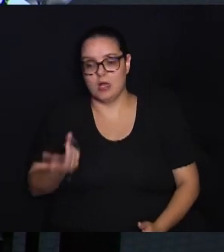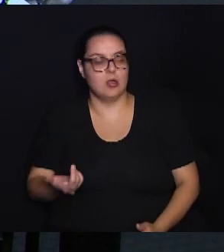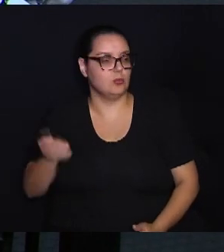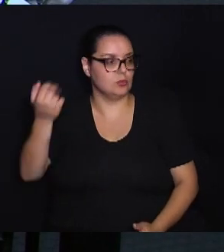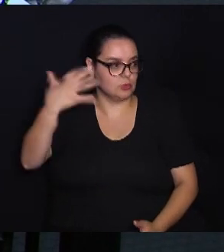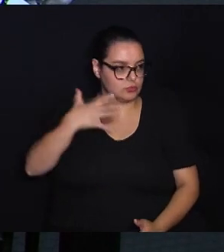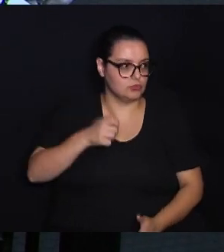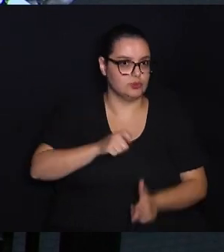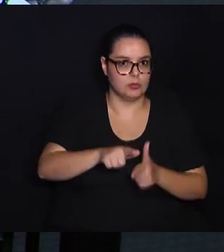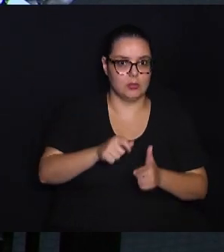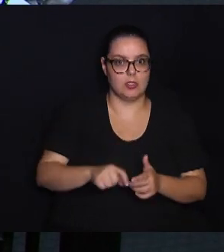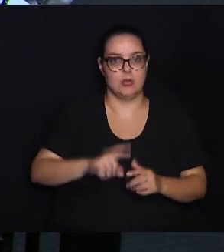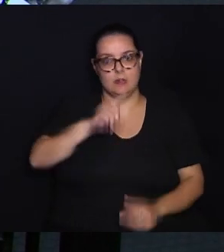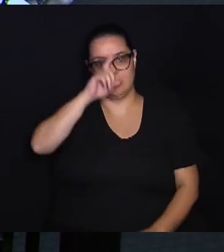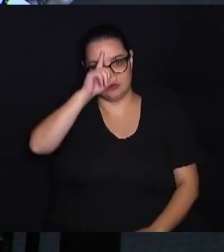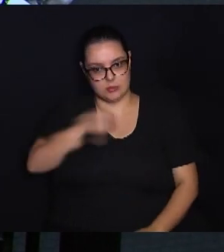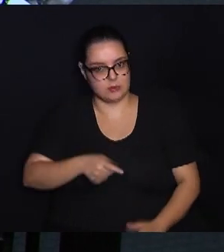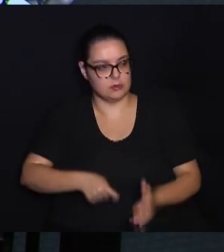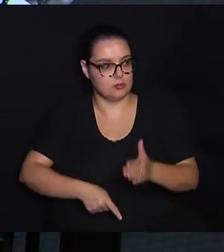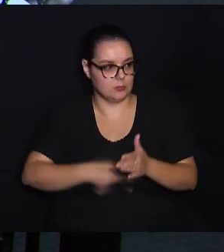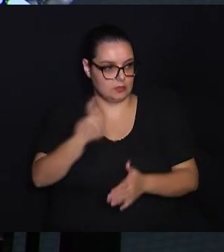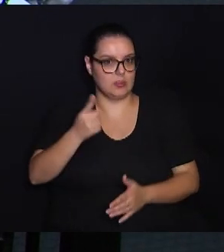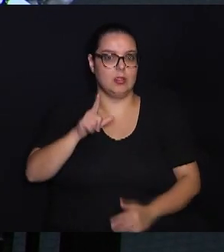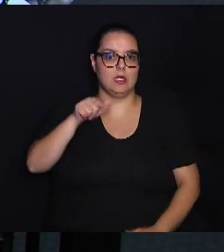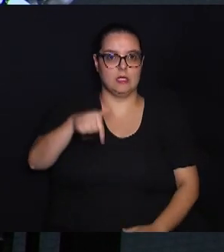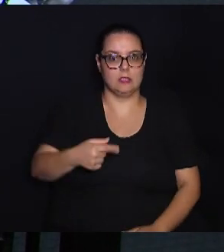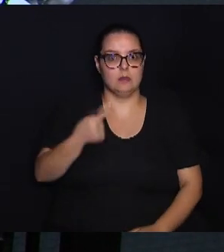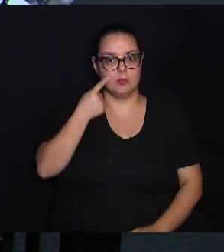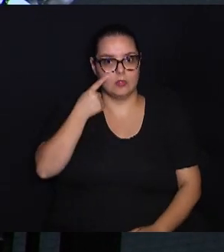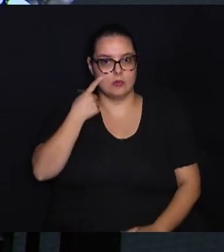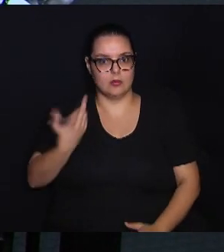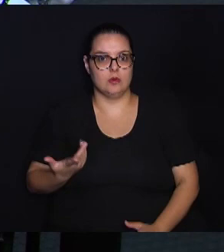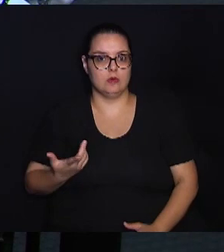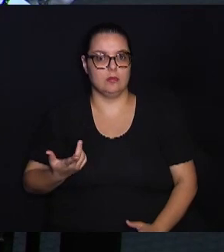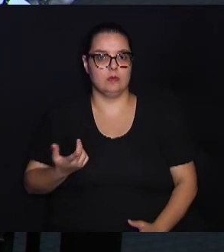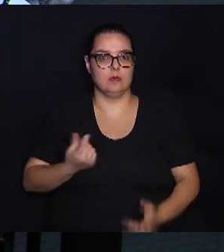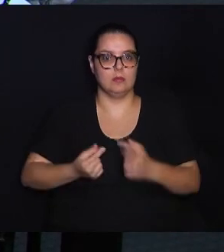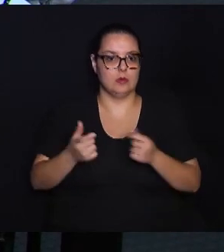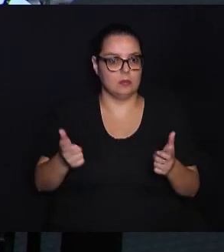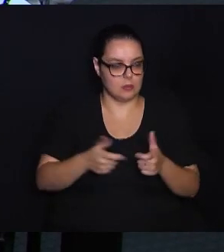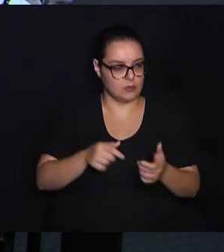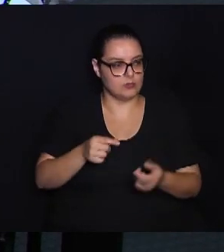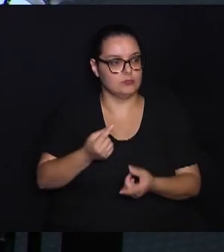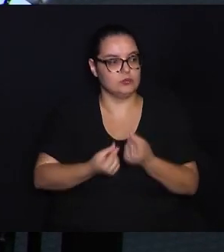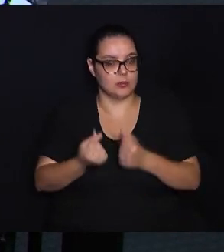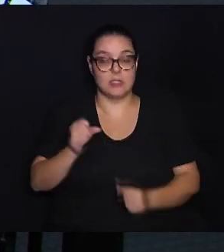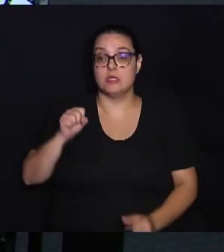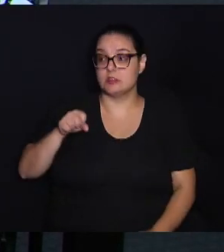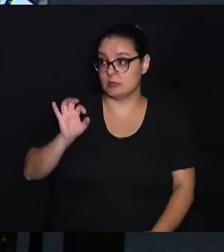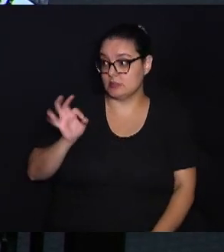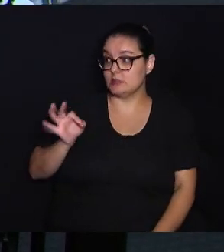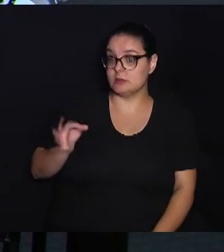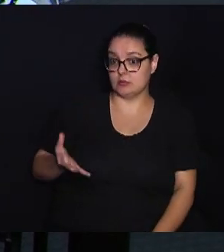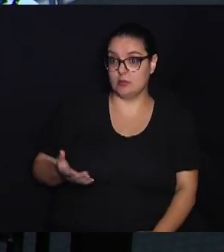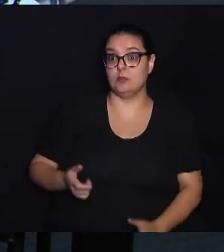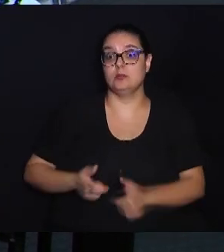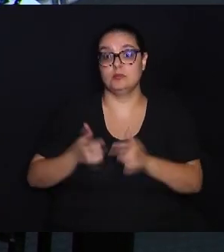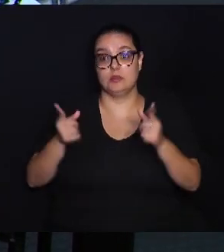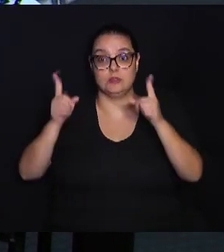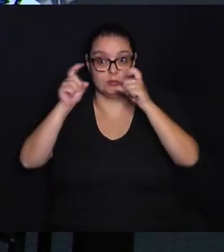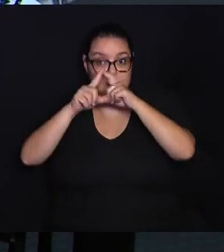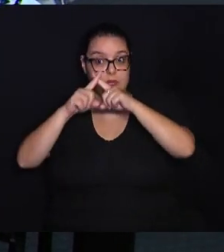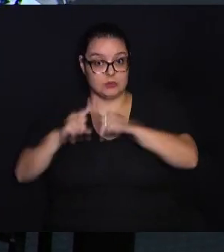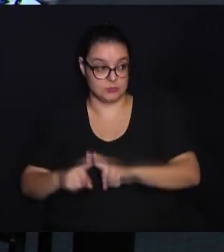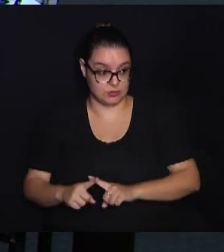luz, aluguel, definir isso primeiro e ver depois o que dá para ter uma redução ali no orçamento, né? Exatamente. Os